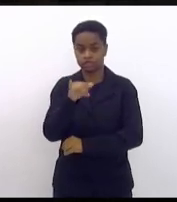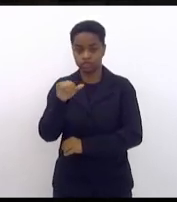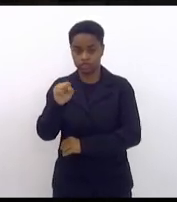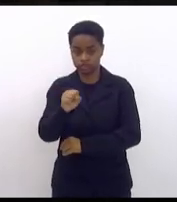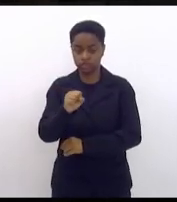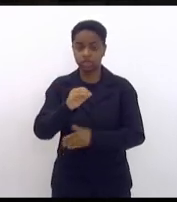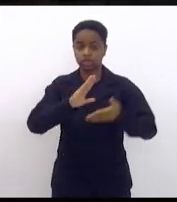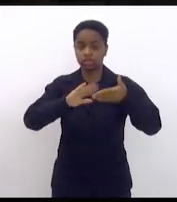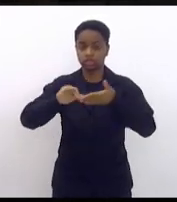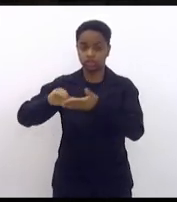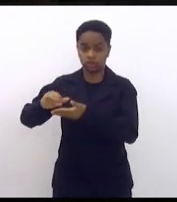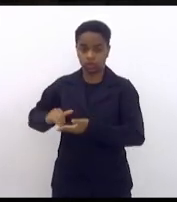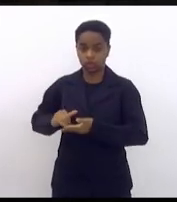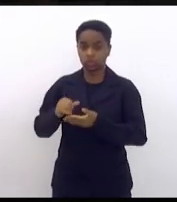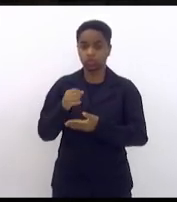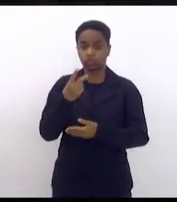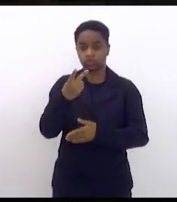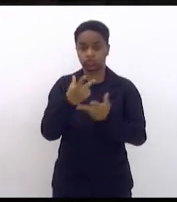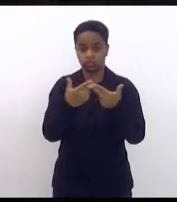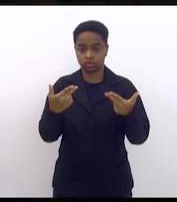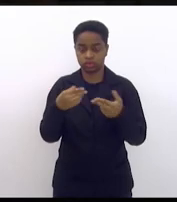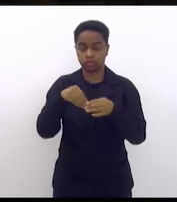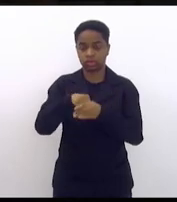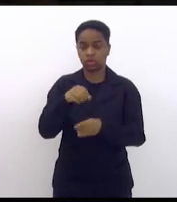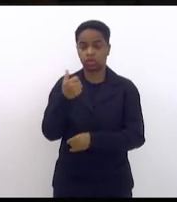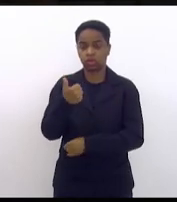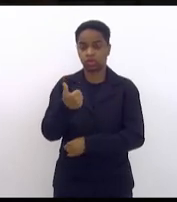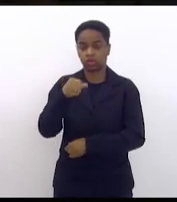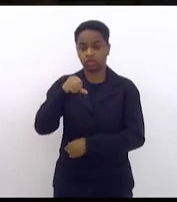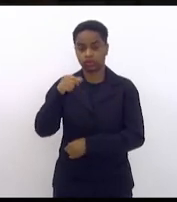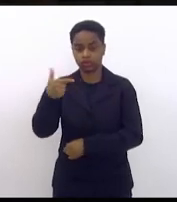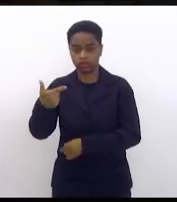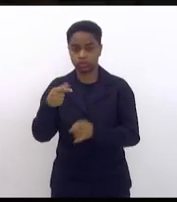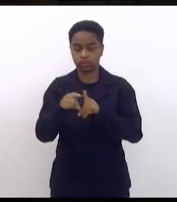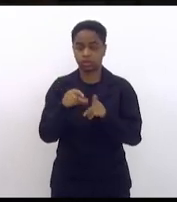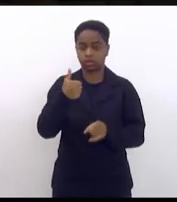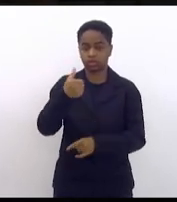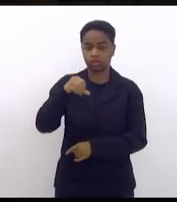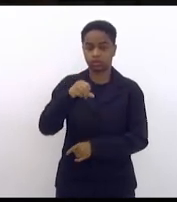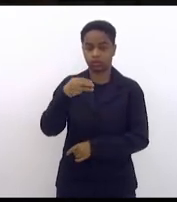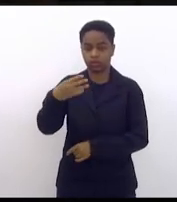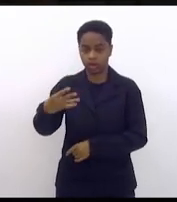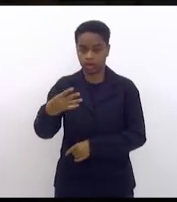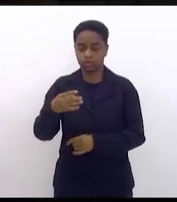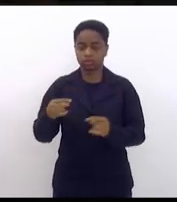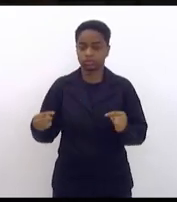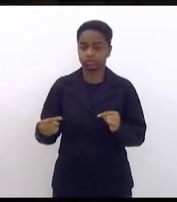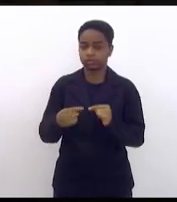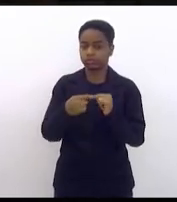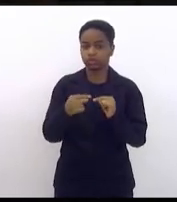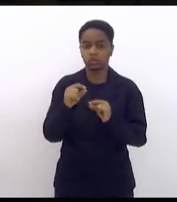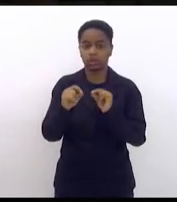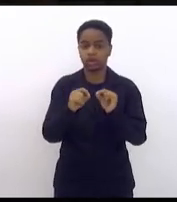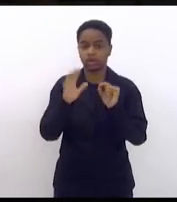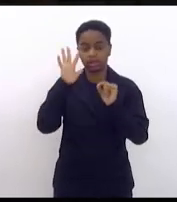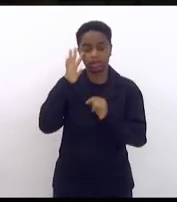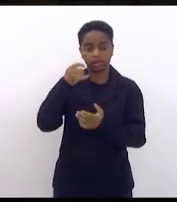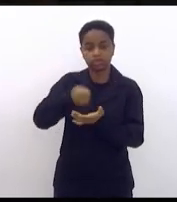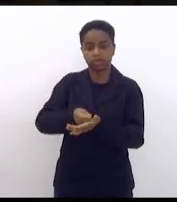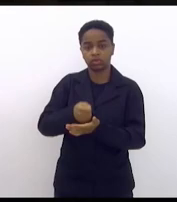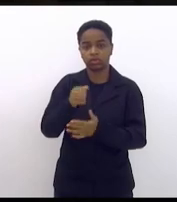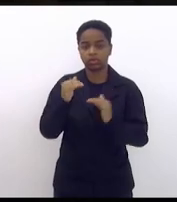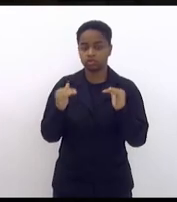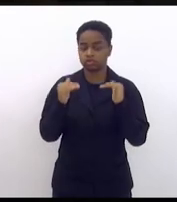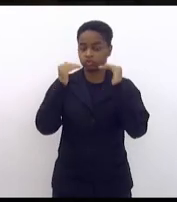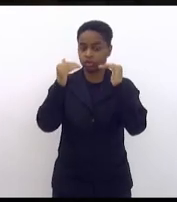revogou 2 dispositivos da 19294, que falava no mesmo sentido da decisão do Supremo, que foi a